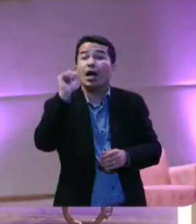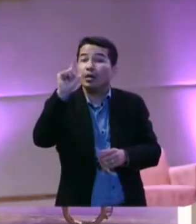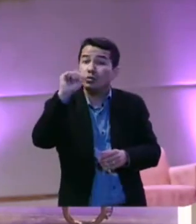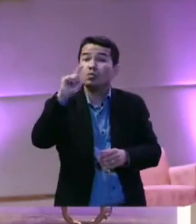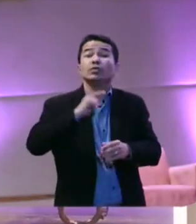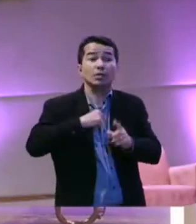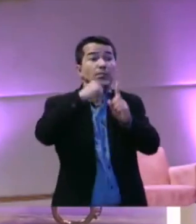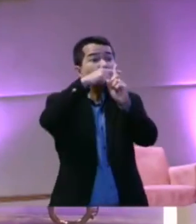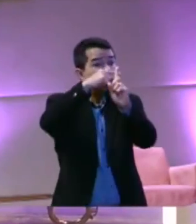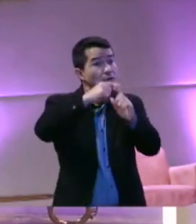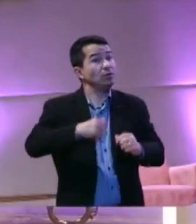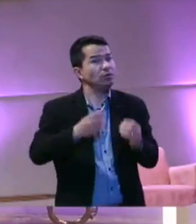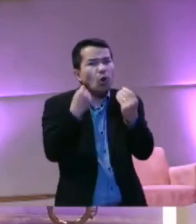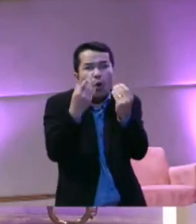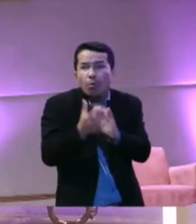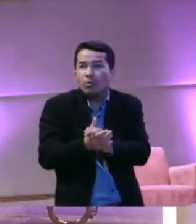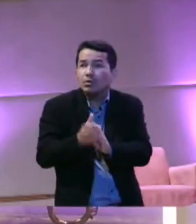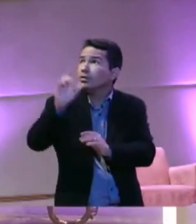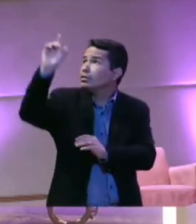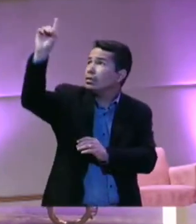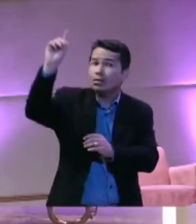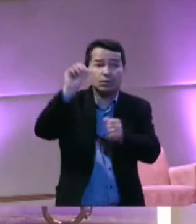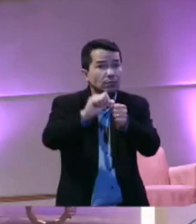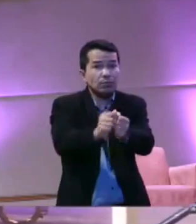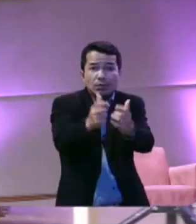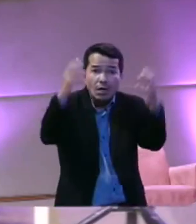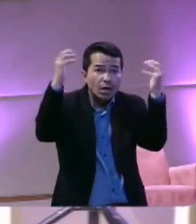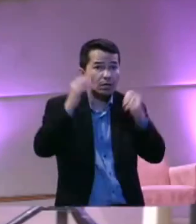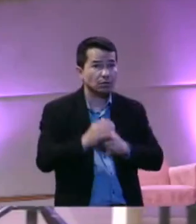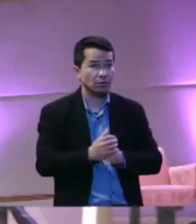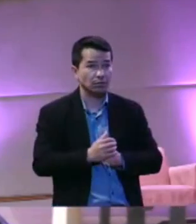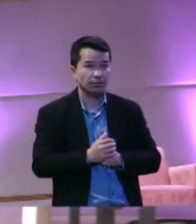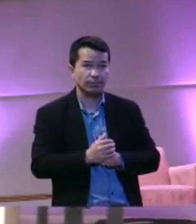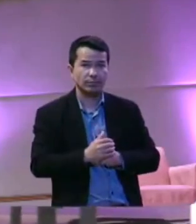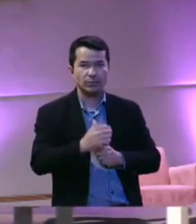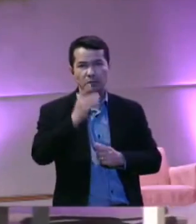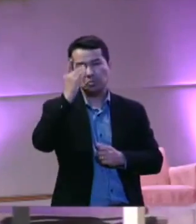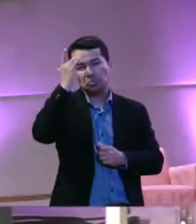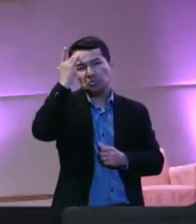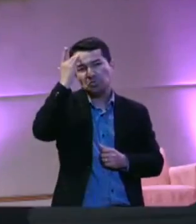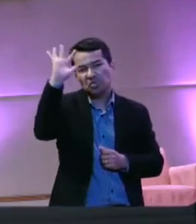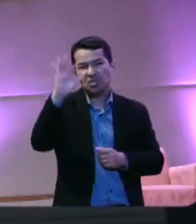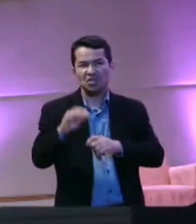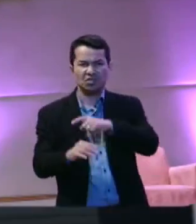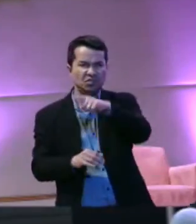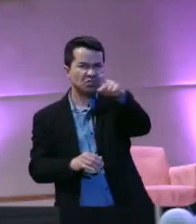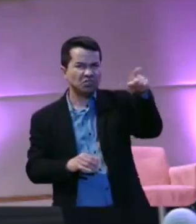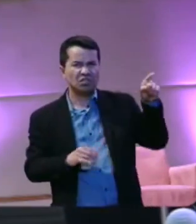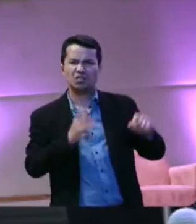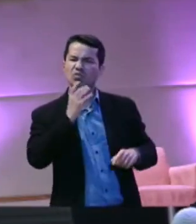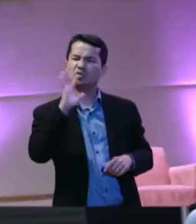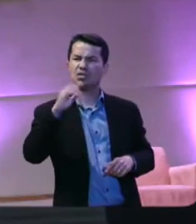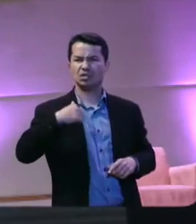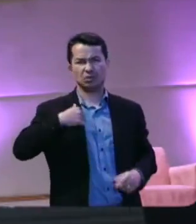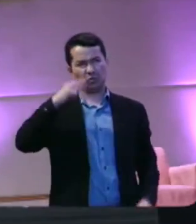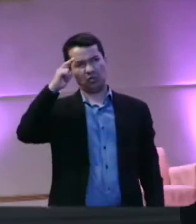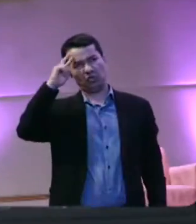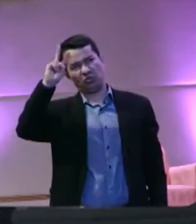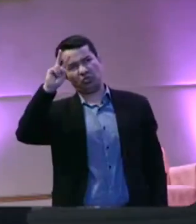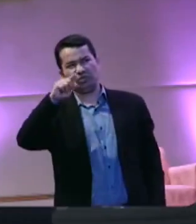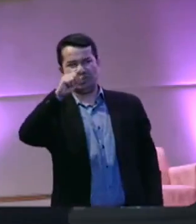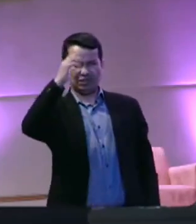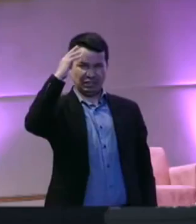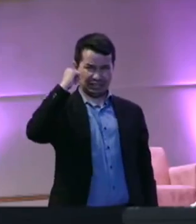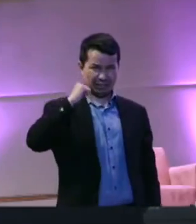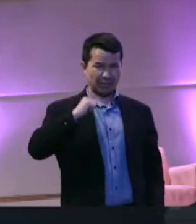da manifestação e da visitação de Deus. Talvez você não conheça um pouco da minha história, mas queria deixar um testemunho do que me